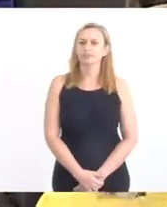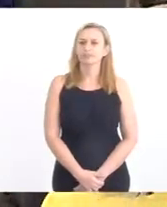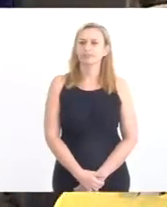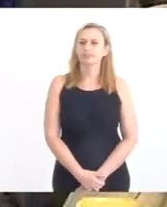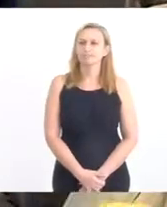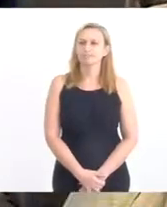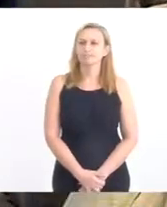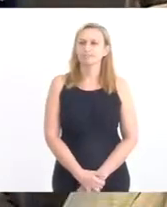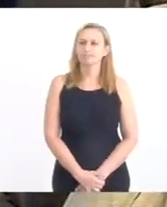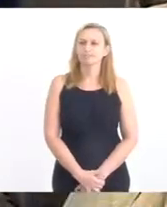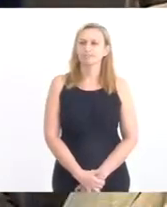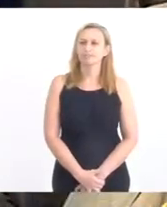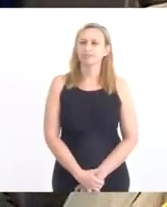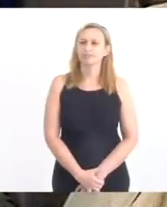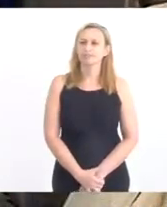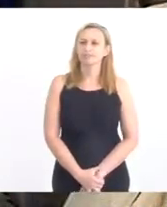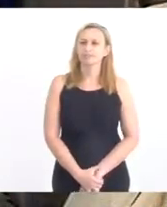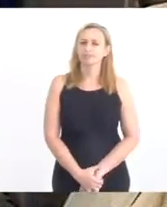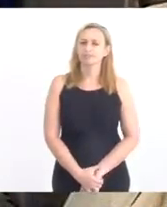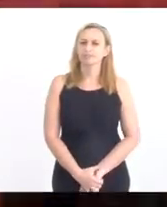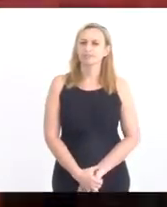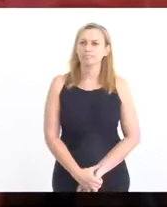E aí